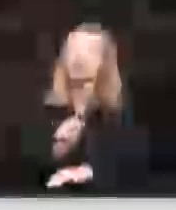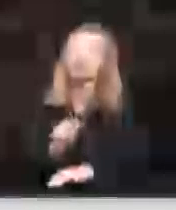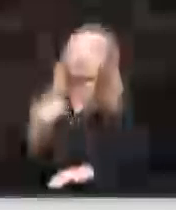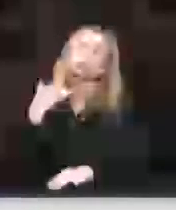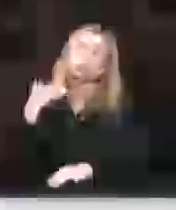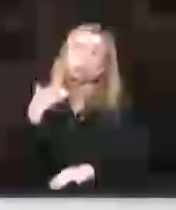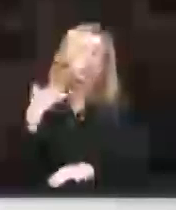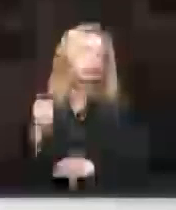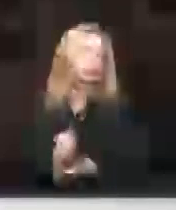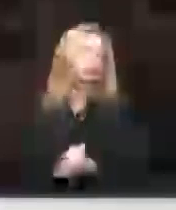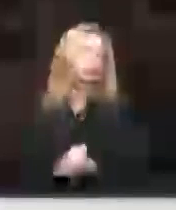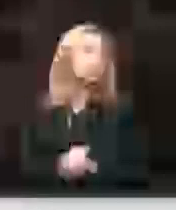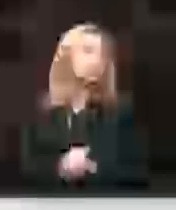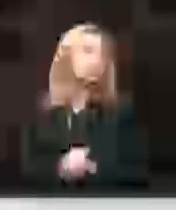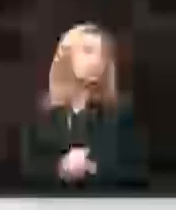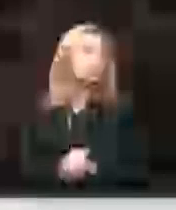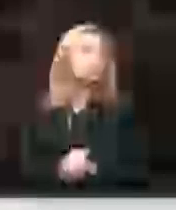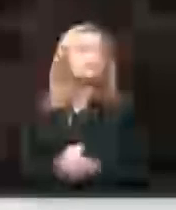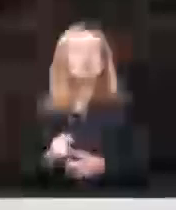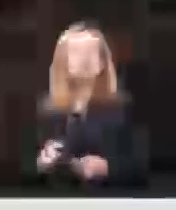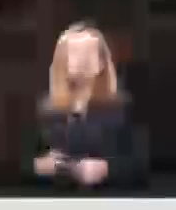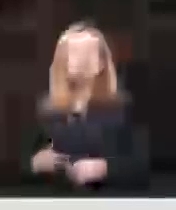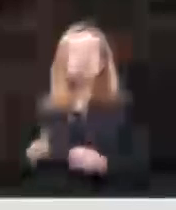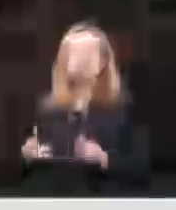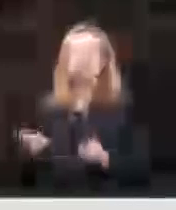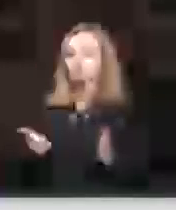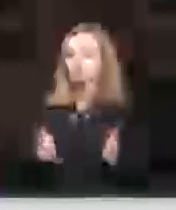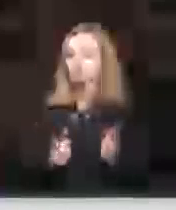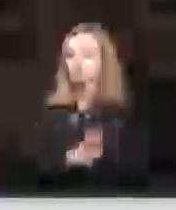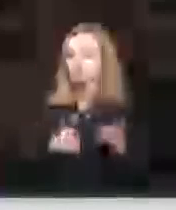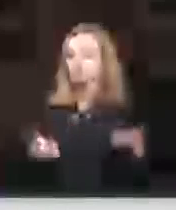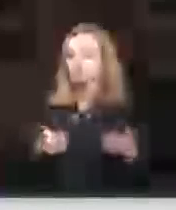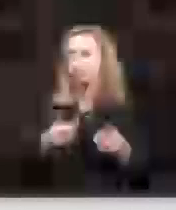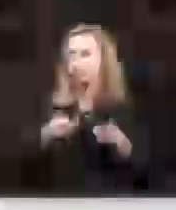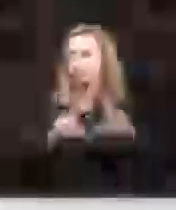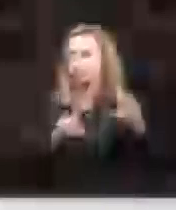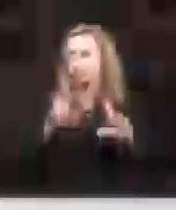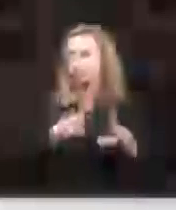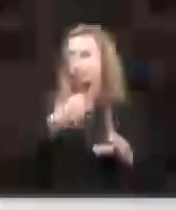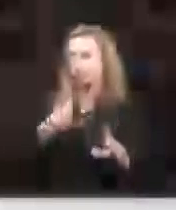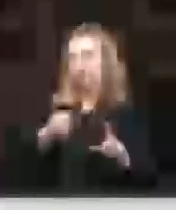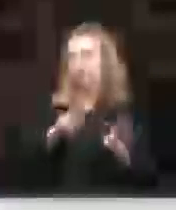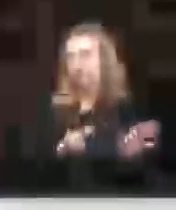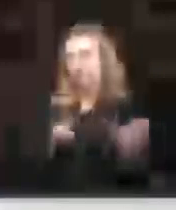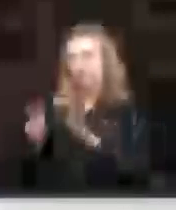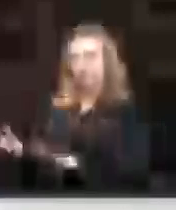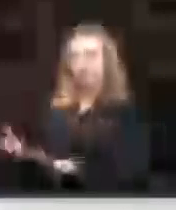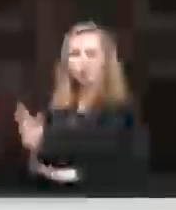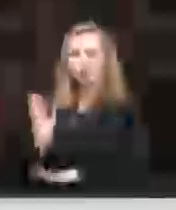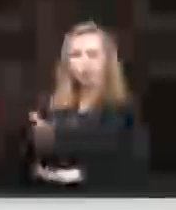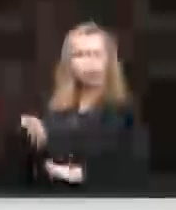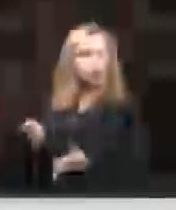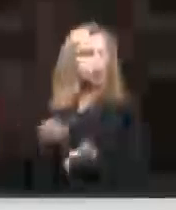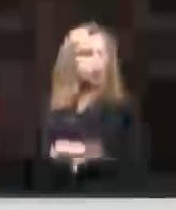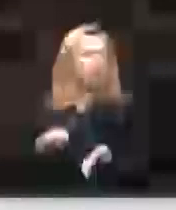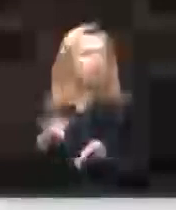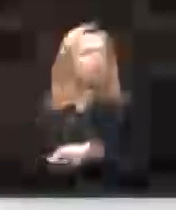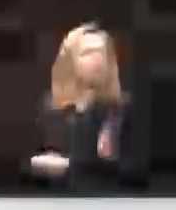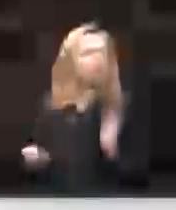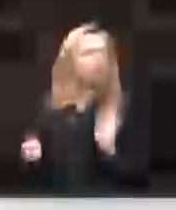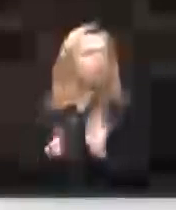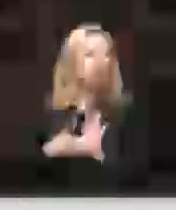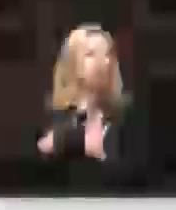Aliás, nos jornais dessa semana, desses dias atrás, já há insistência da proposta